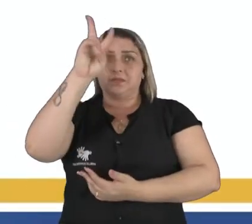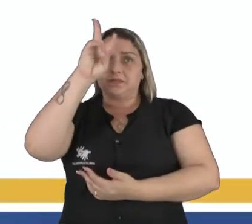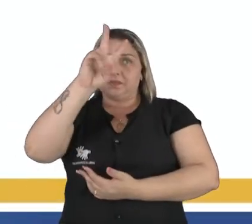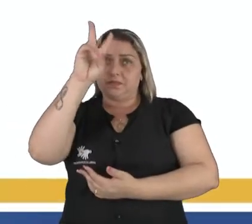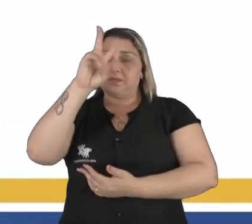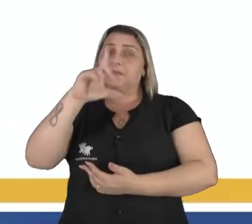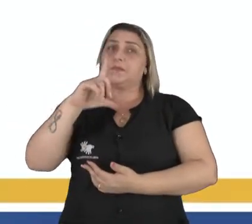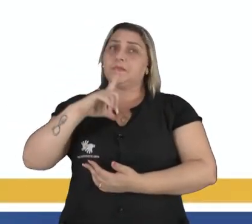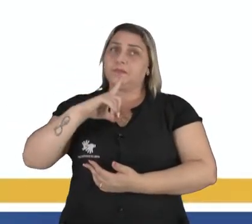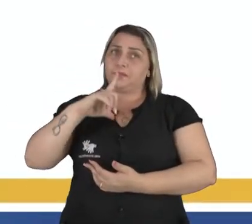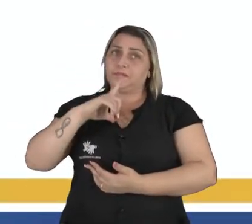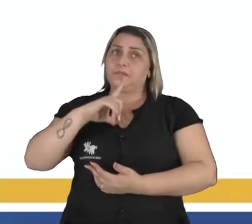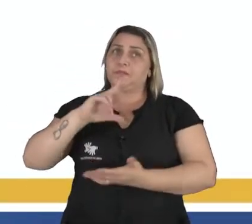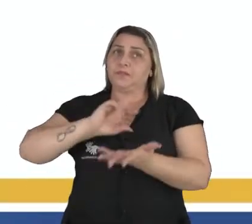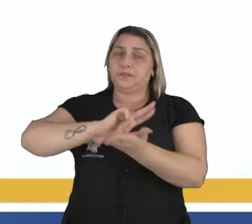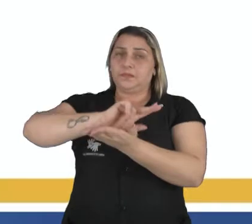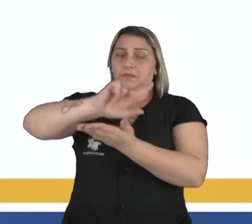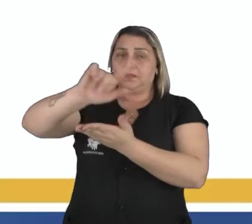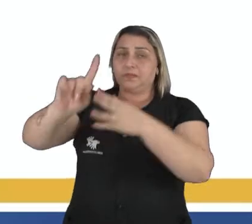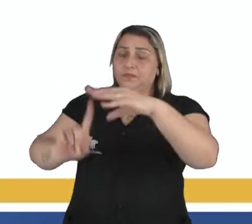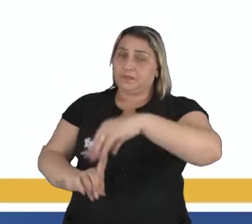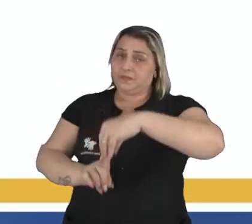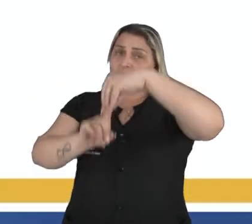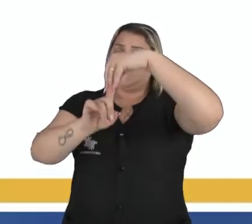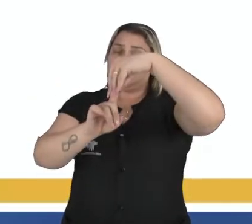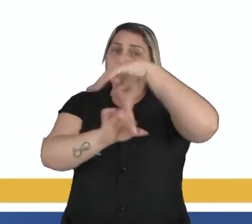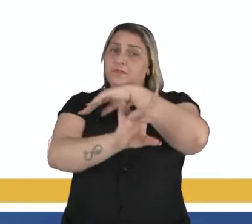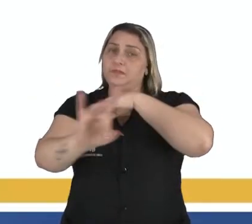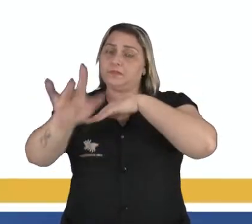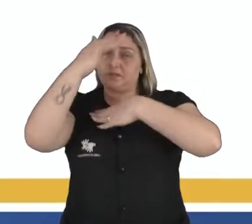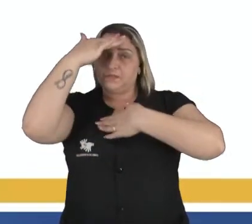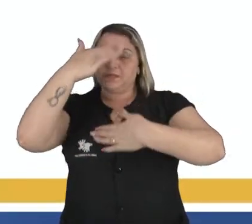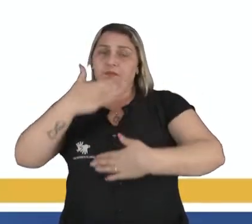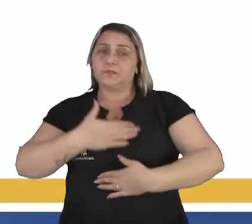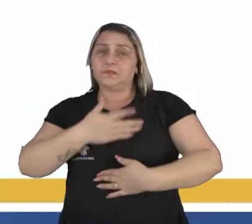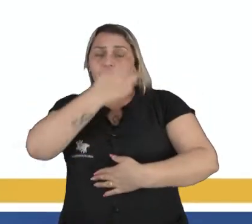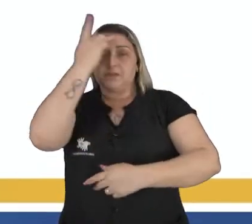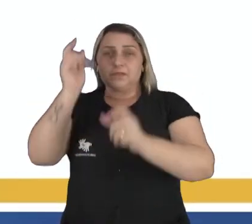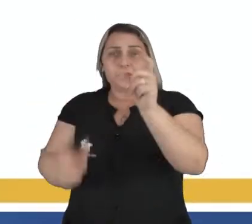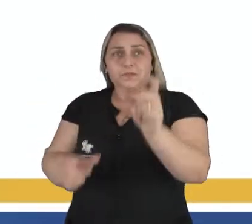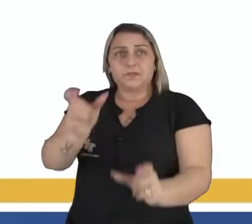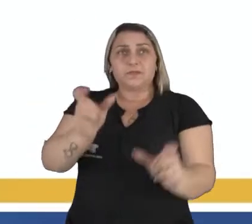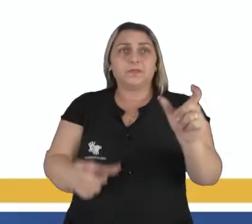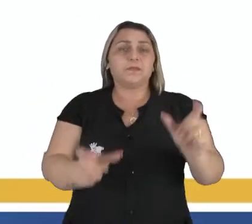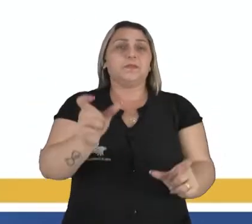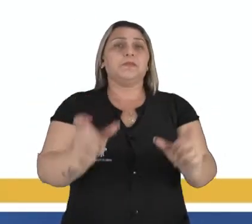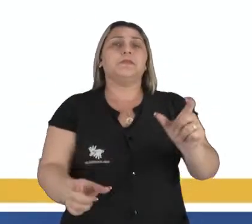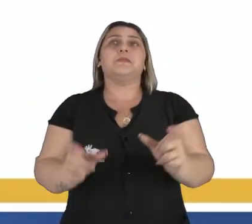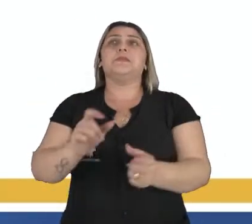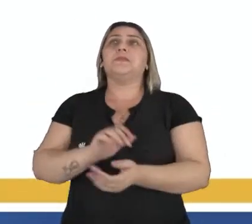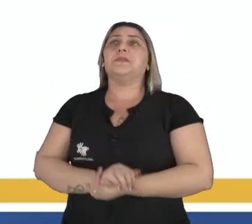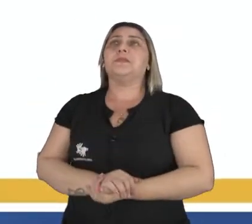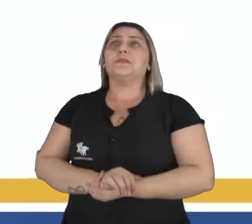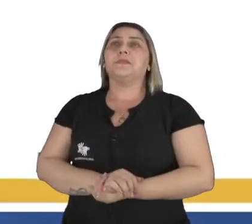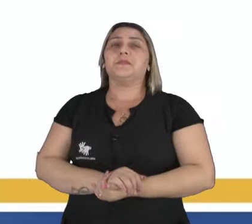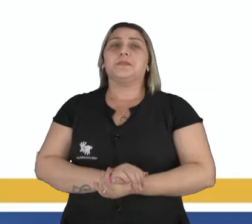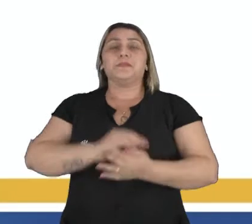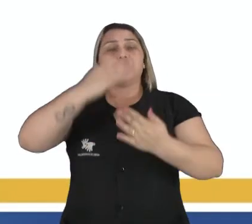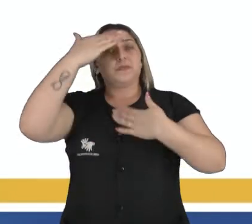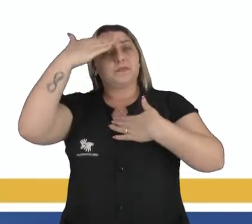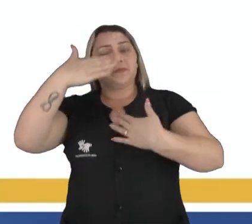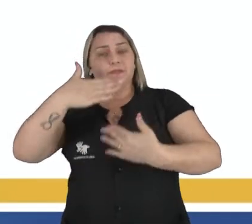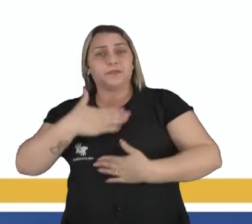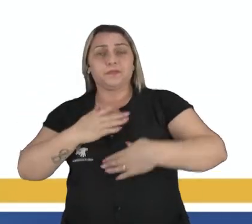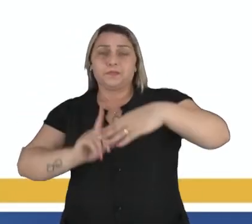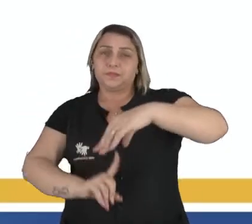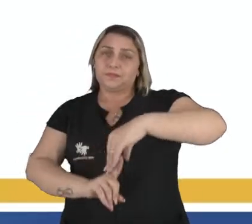que o corpo tem sua subjetividade sua diversidade existe números formas de corpo né e unicidade o